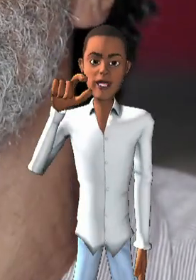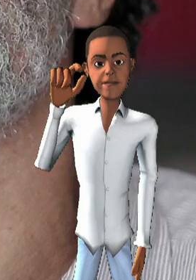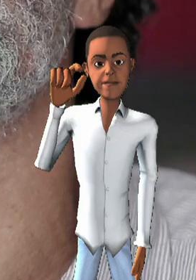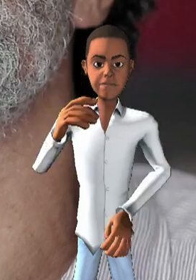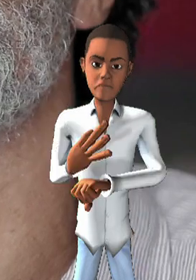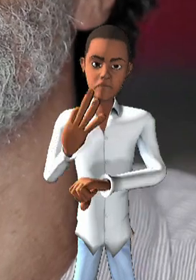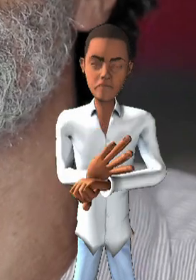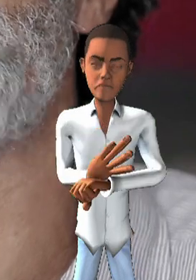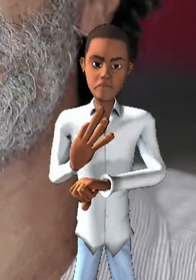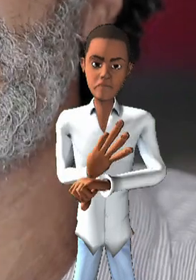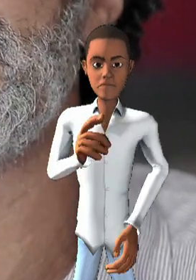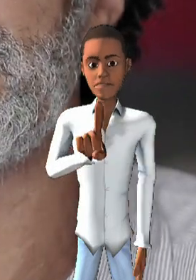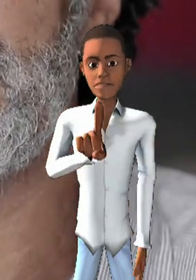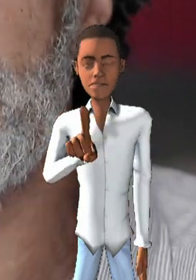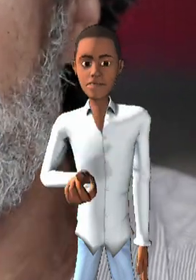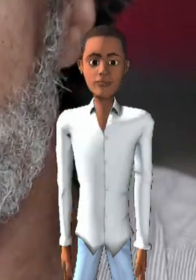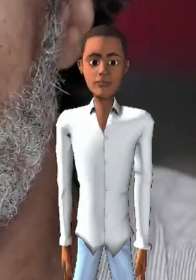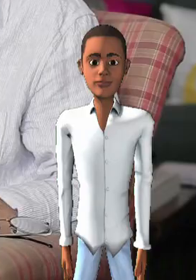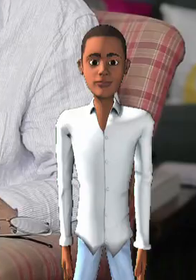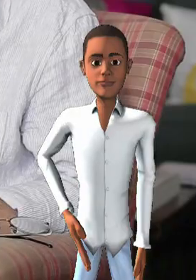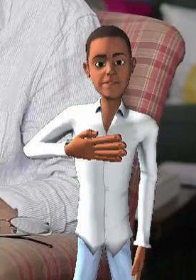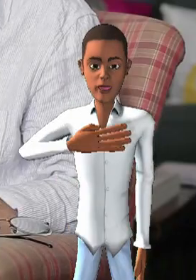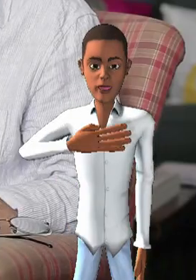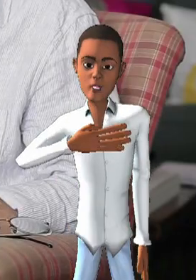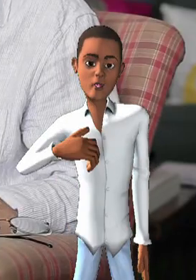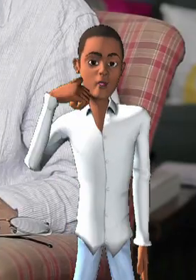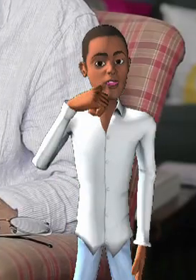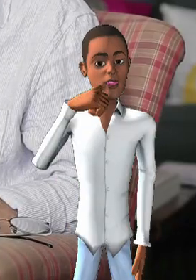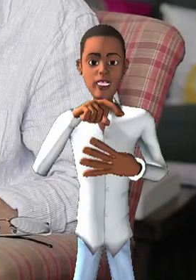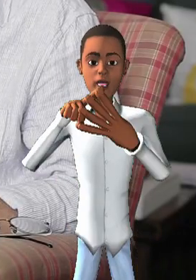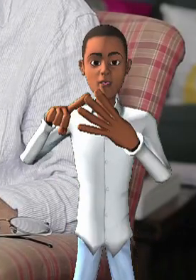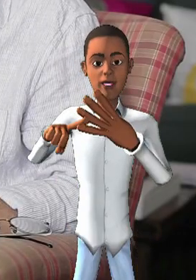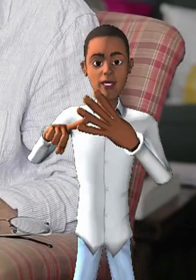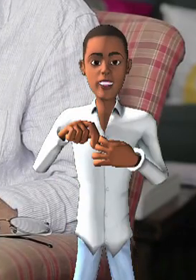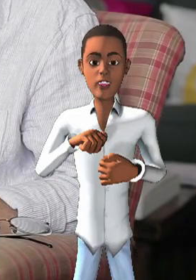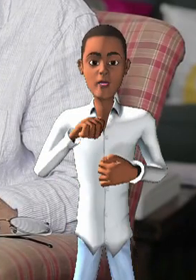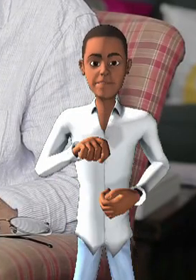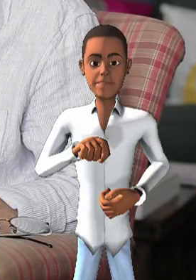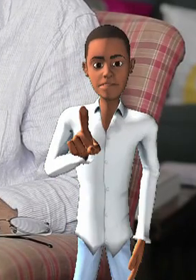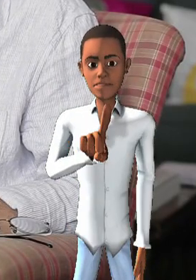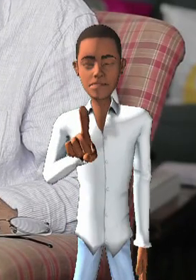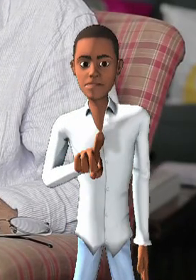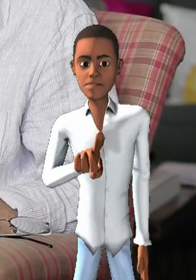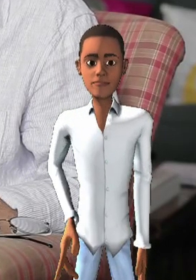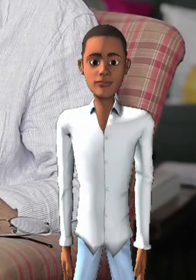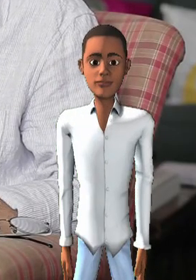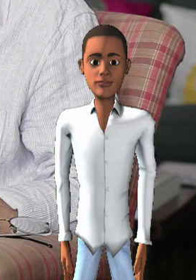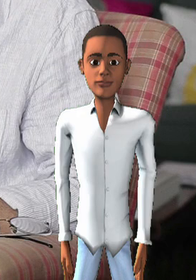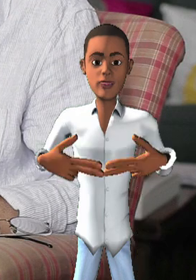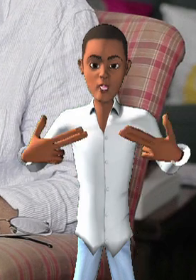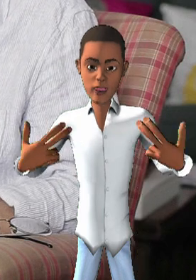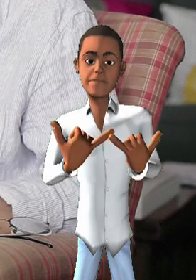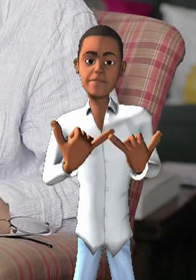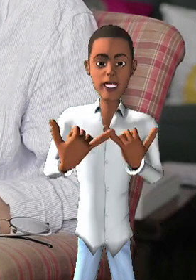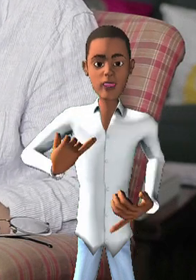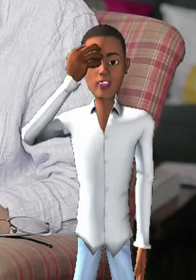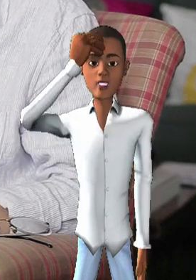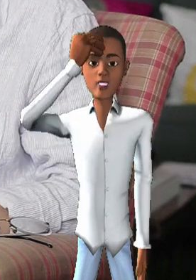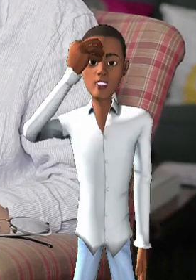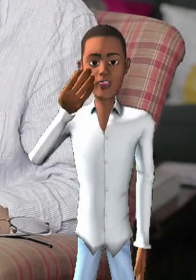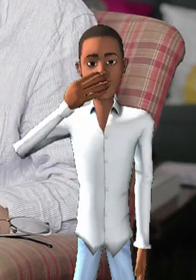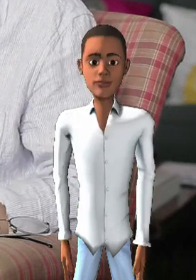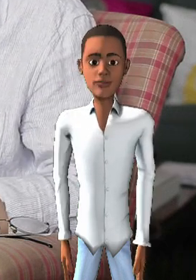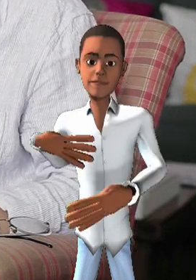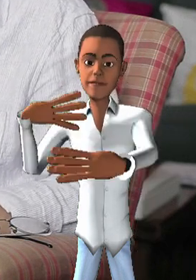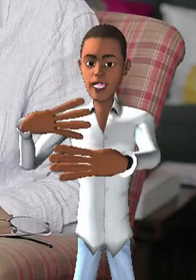Homem não leva desaforo para casa. Né? Mulher minha não faz isso ou não faz aquilo. Né? E essas coisas ficam ecoando na tua